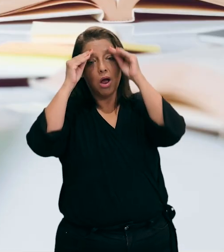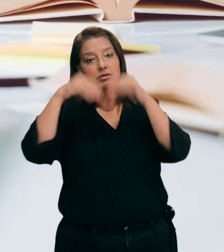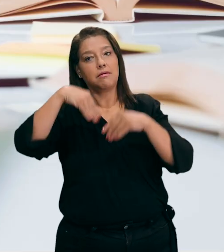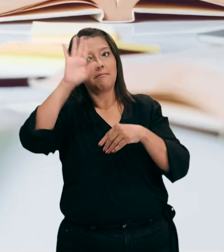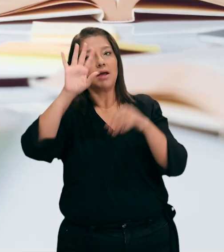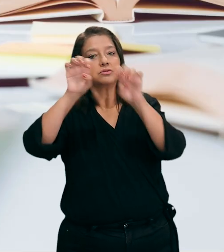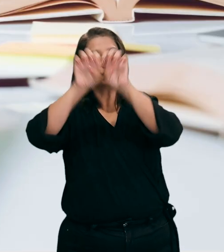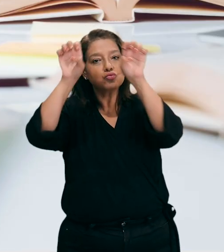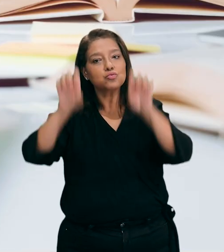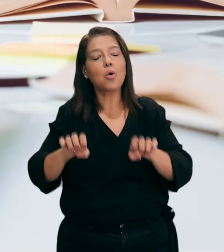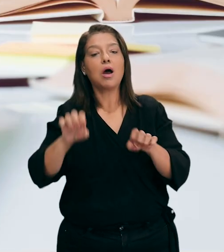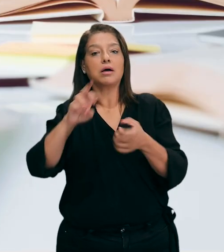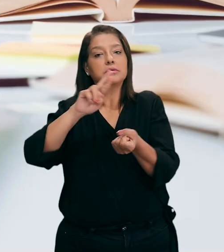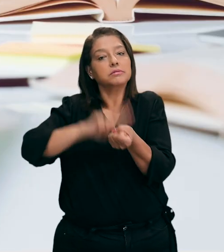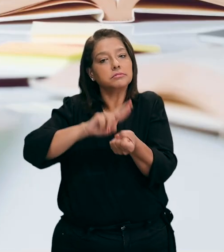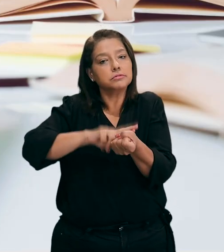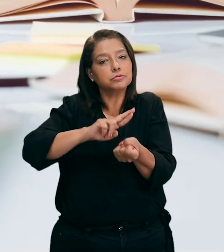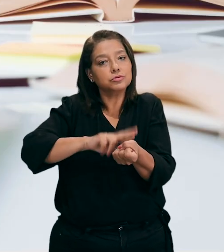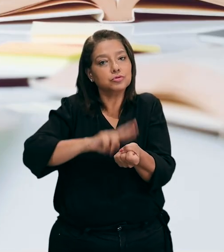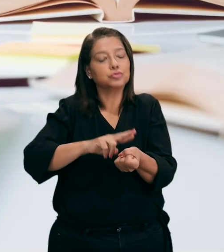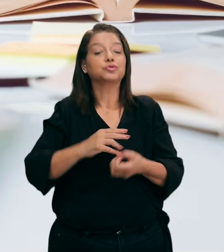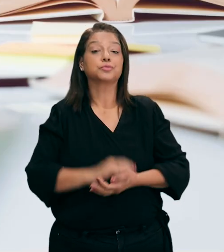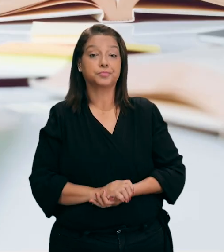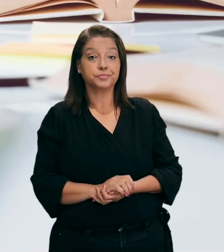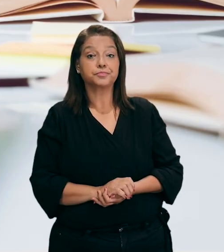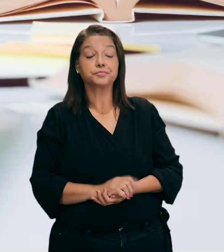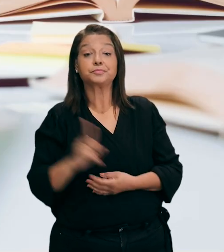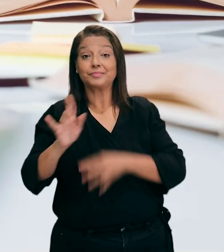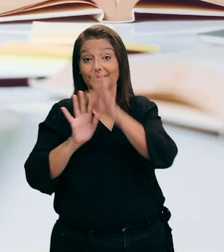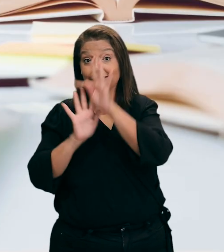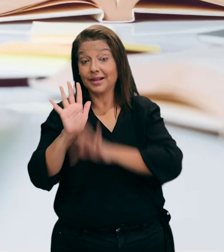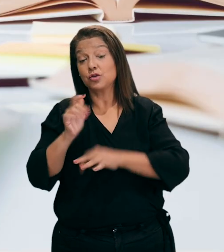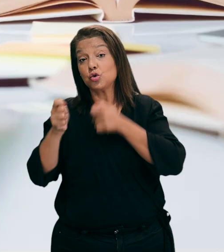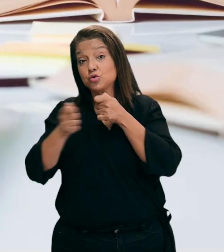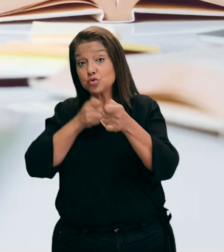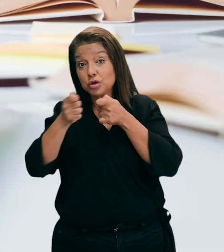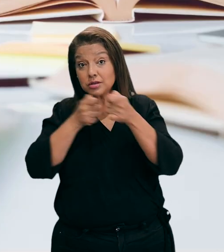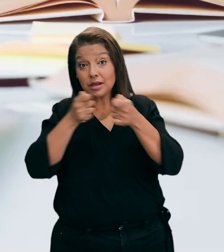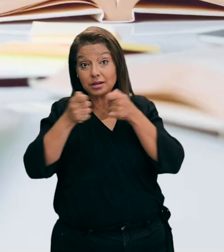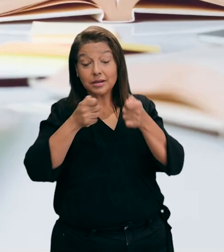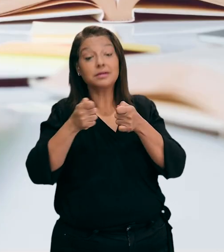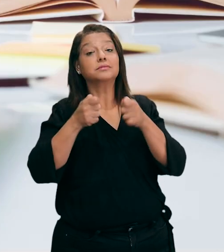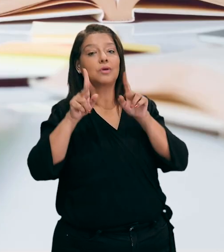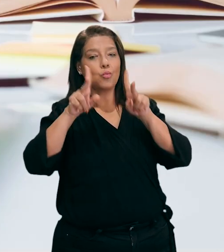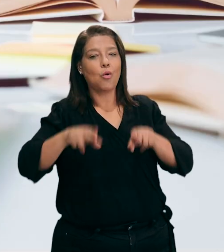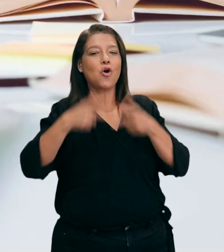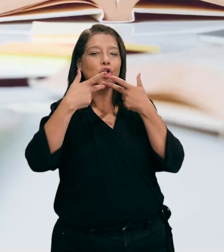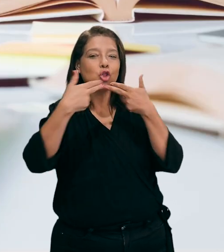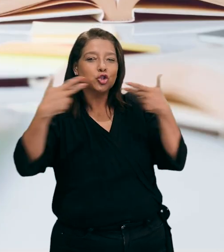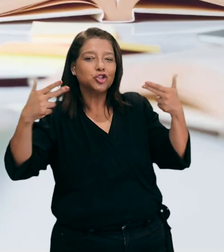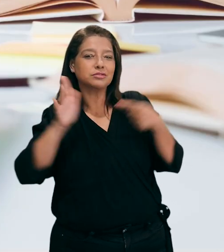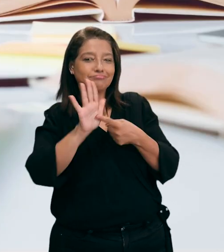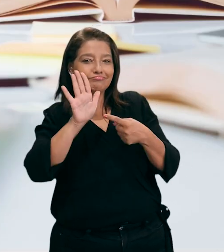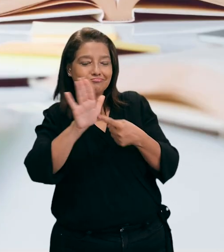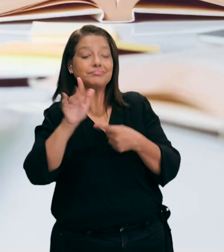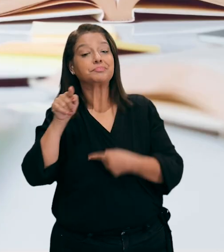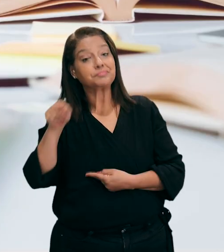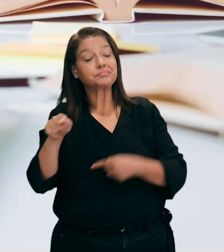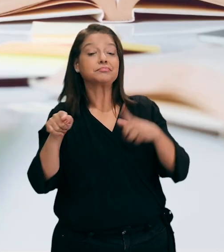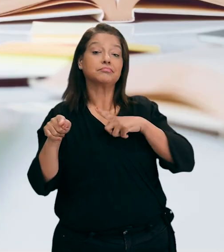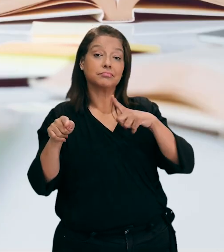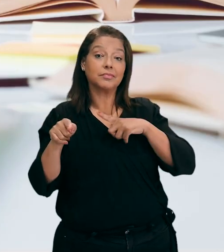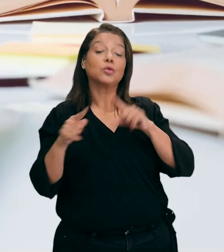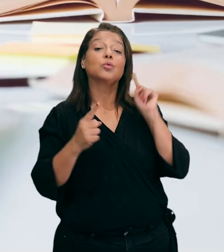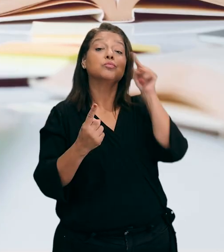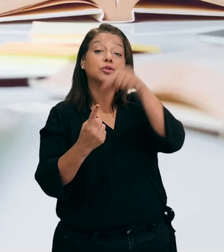figurada, o ritmo. Já o texto jornalístico, como é o caso das notícias, geralmente tem a